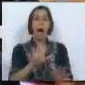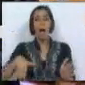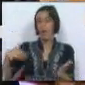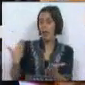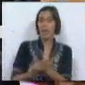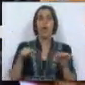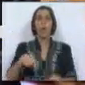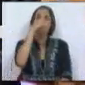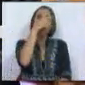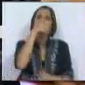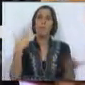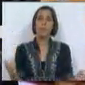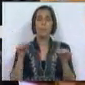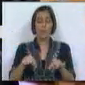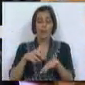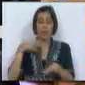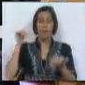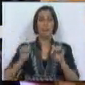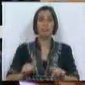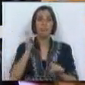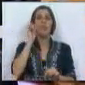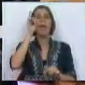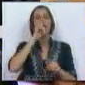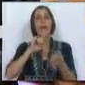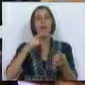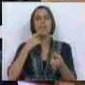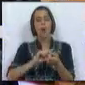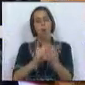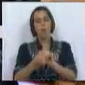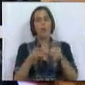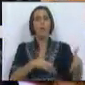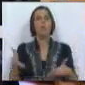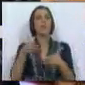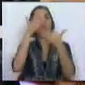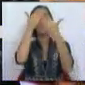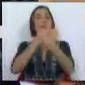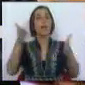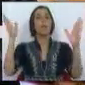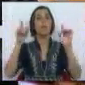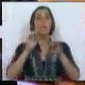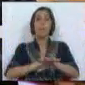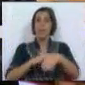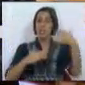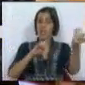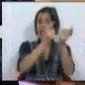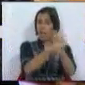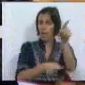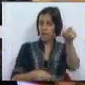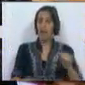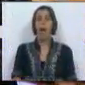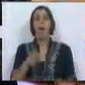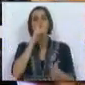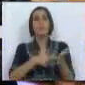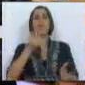hoje, infelizmente, e nesta Câmara, quem contrariou sempre os destinos da democracia foi a esquerda radical. Quando